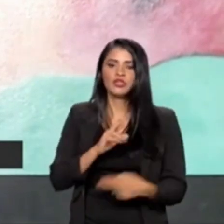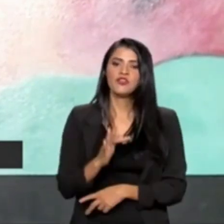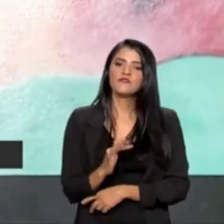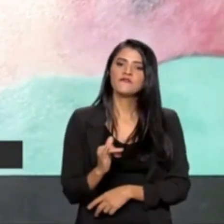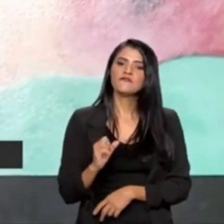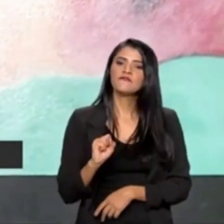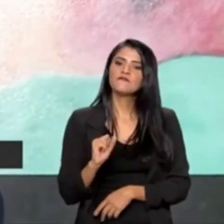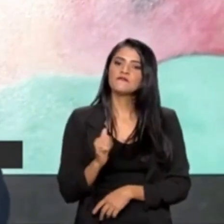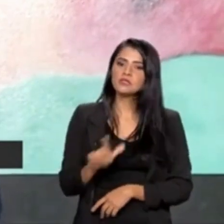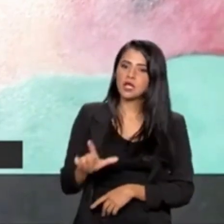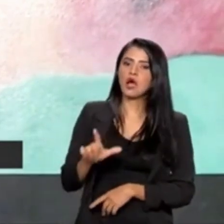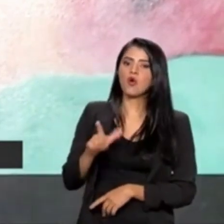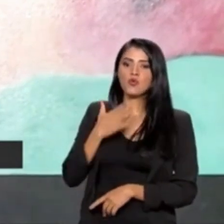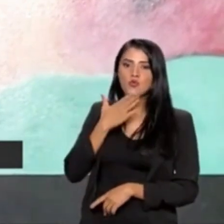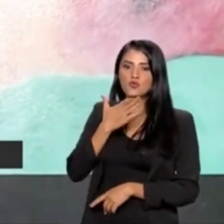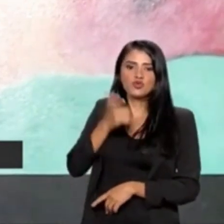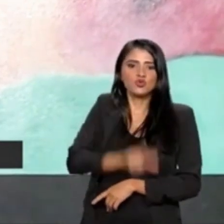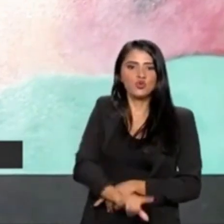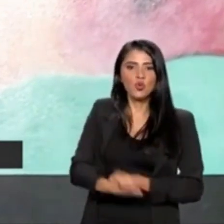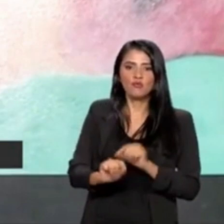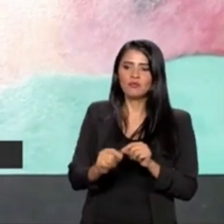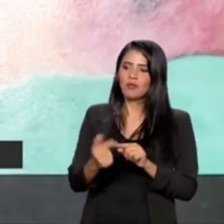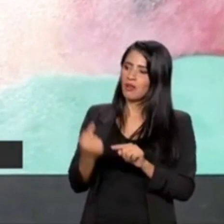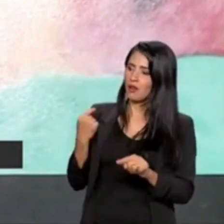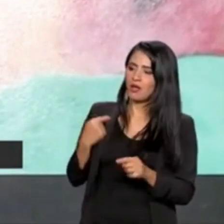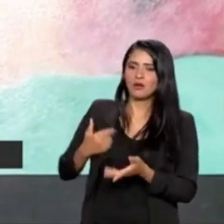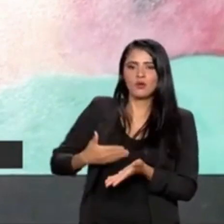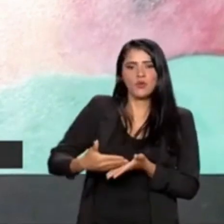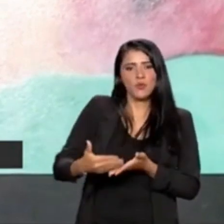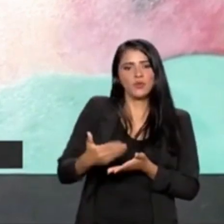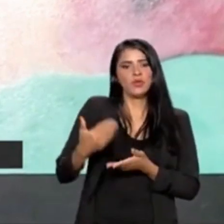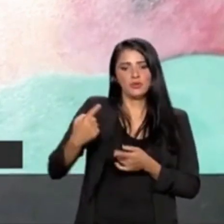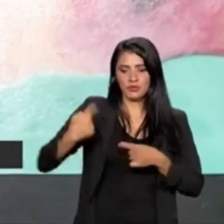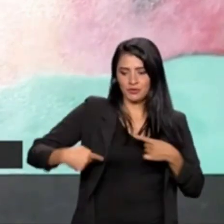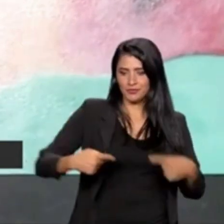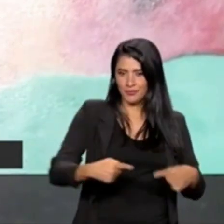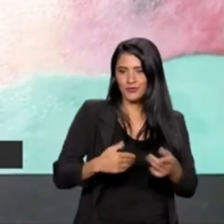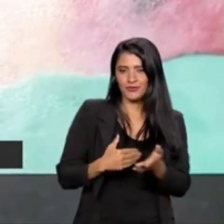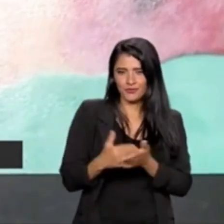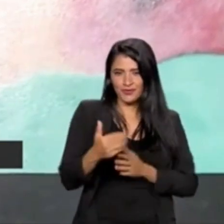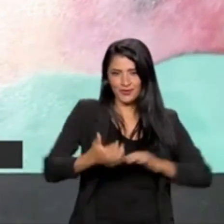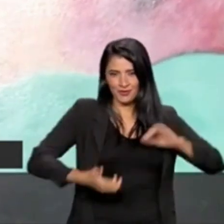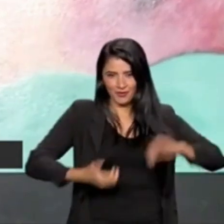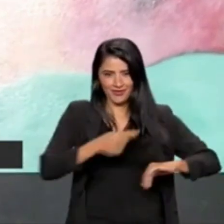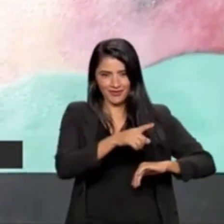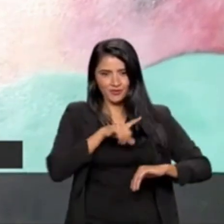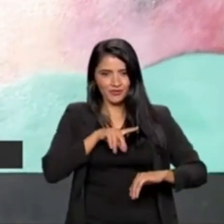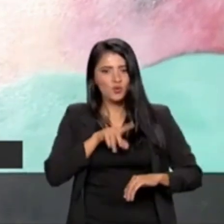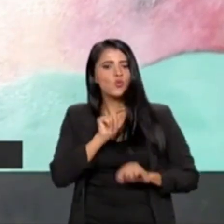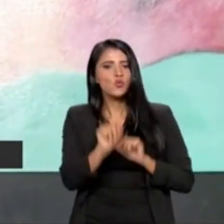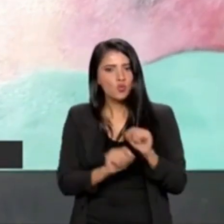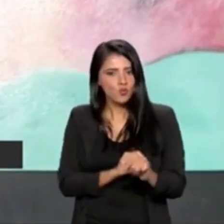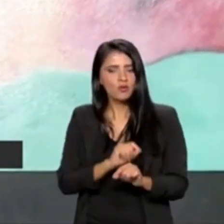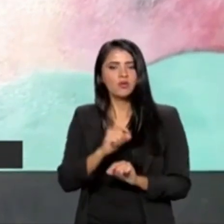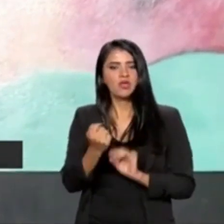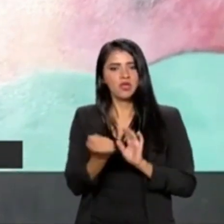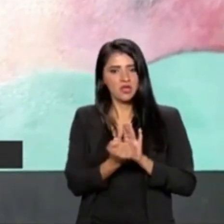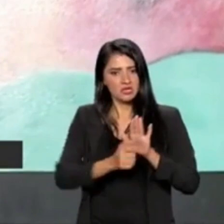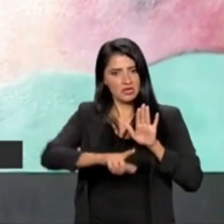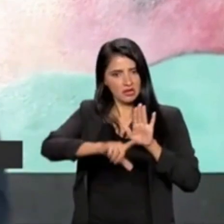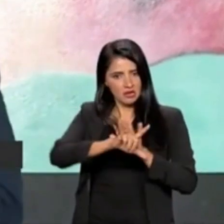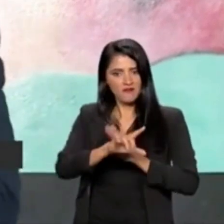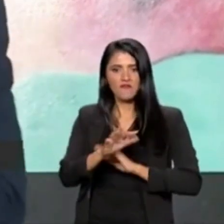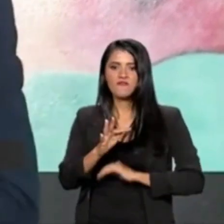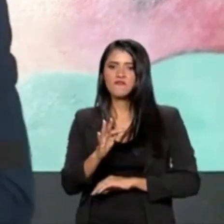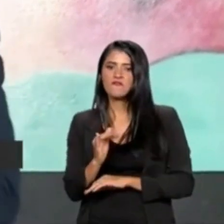só reafirma o que nós temos dito desde o começo do debate no início do Congresso, que o marco fiscal, que é uma